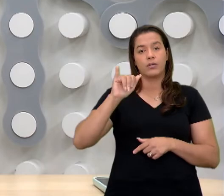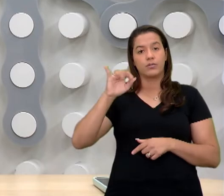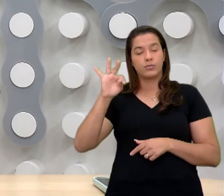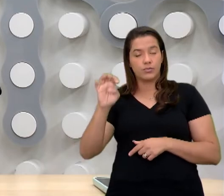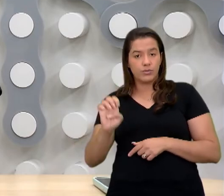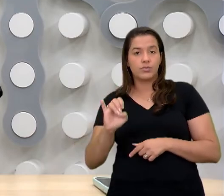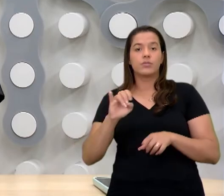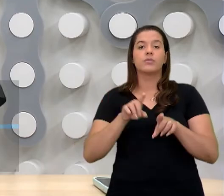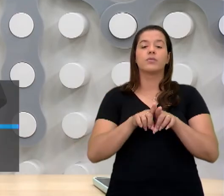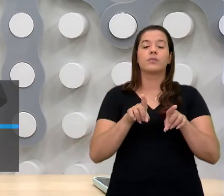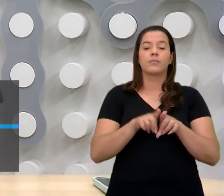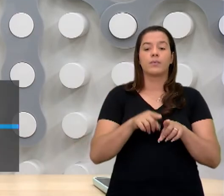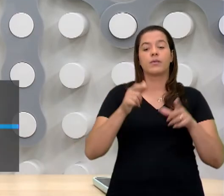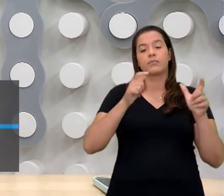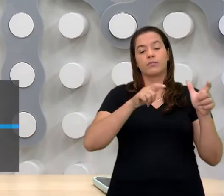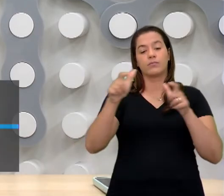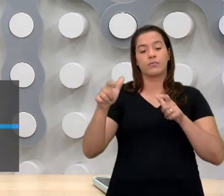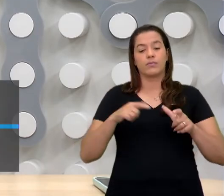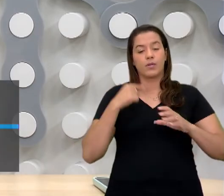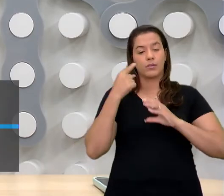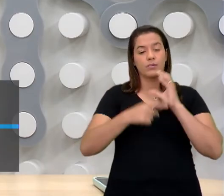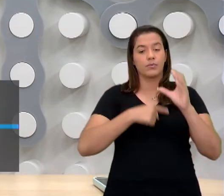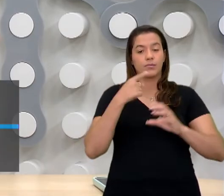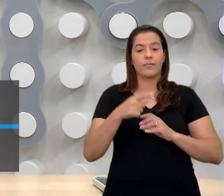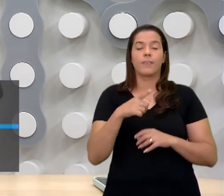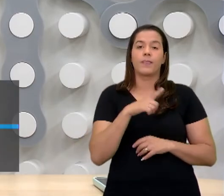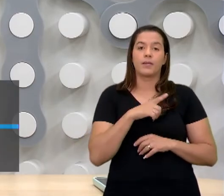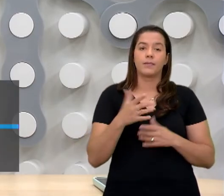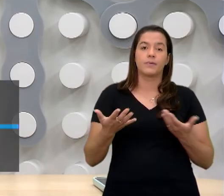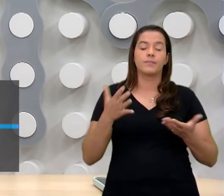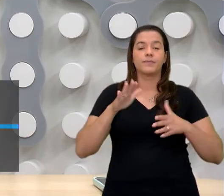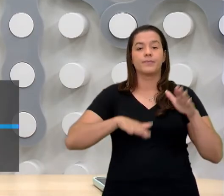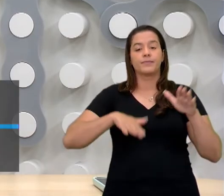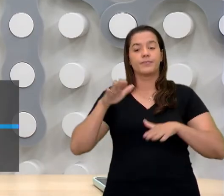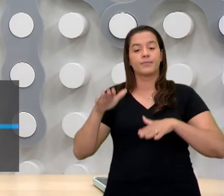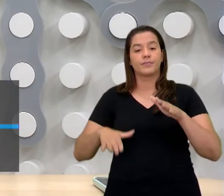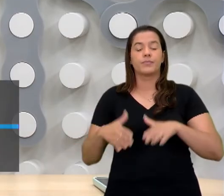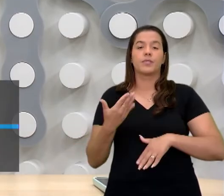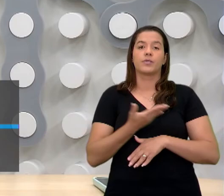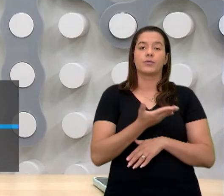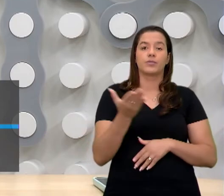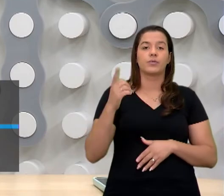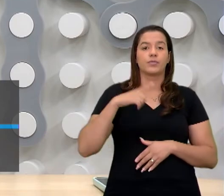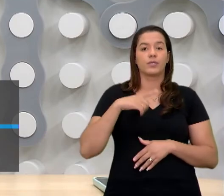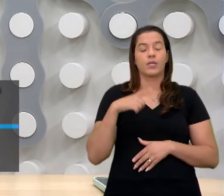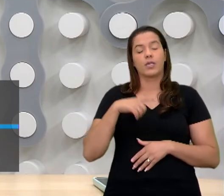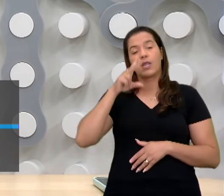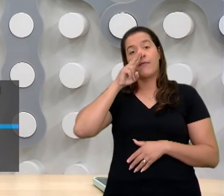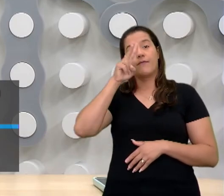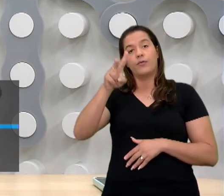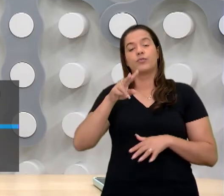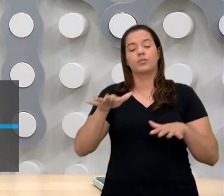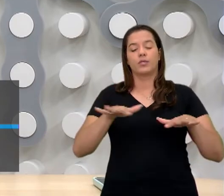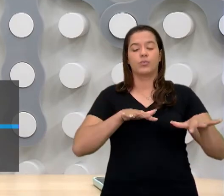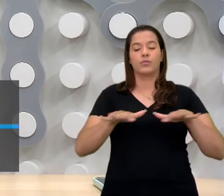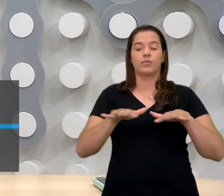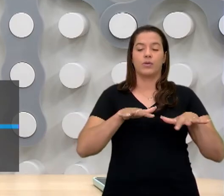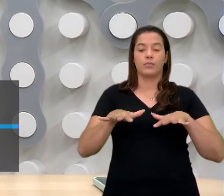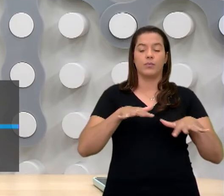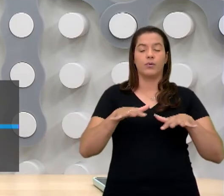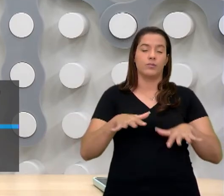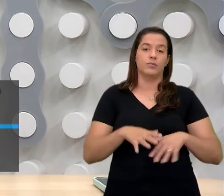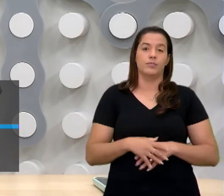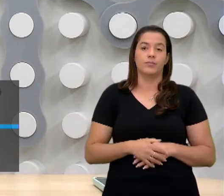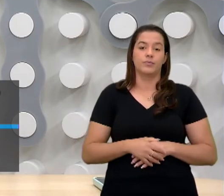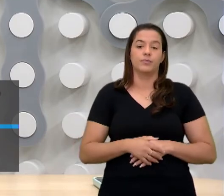regiões aí do nosso planeta, né? Então depende muito também, né, da magnitude que vem, né, da